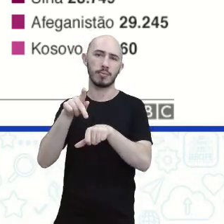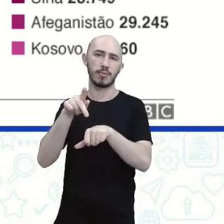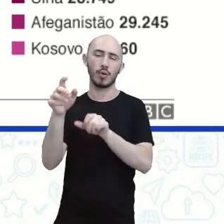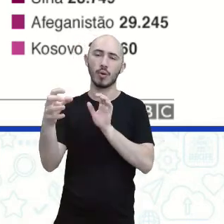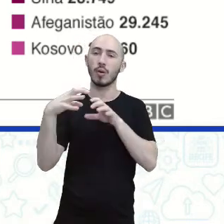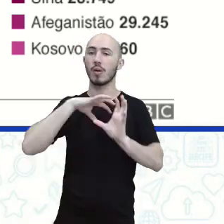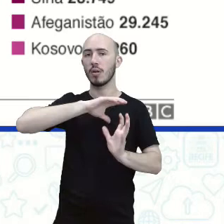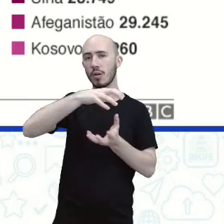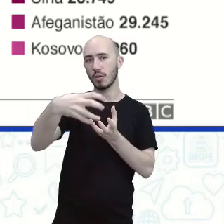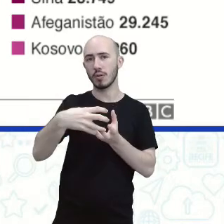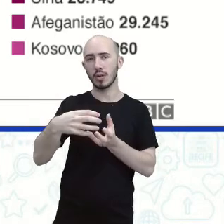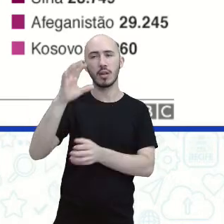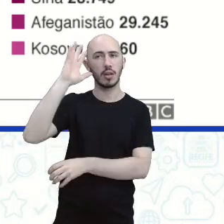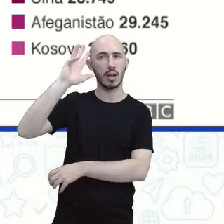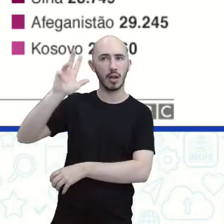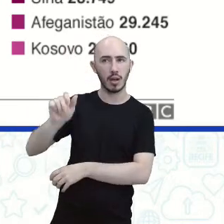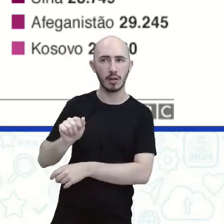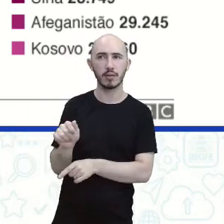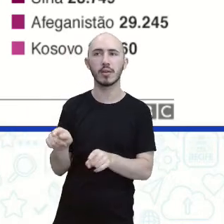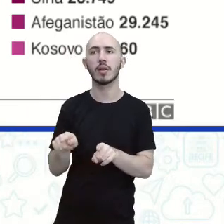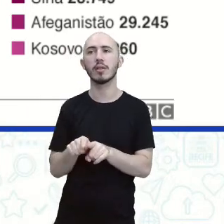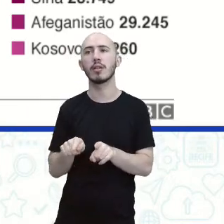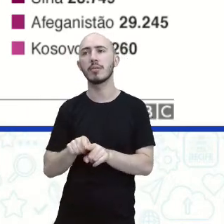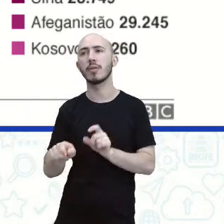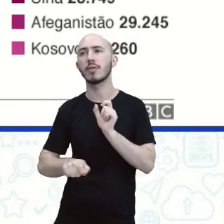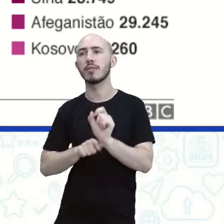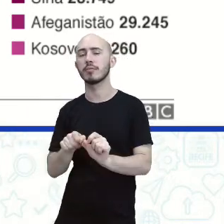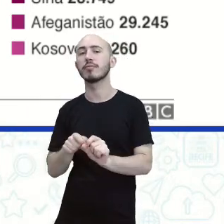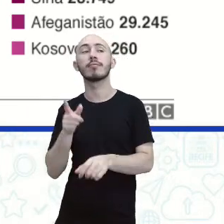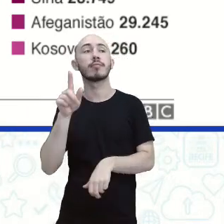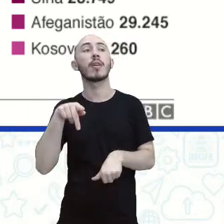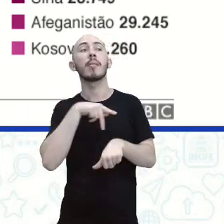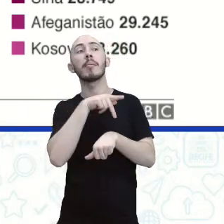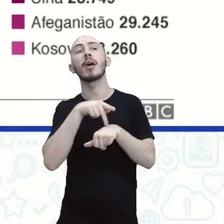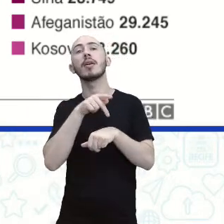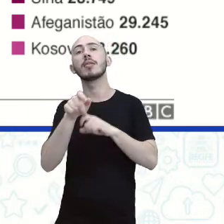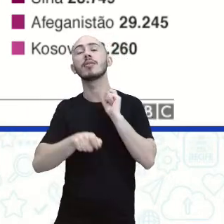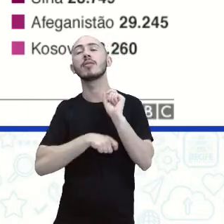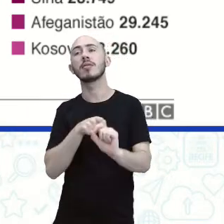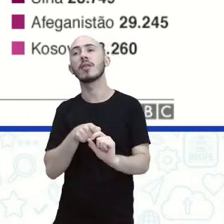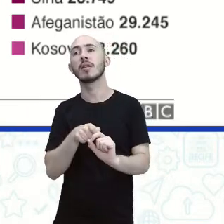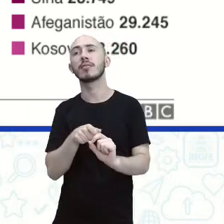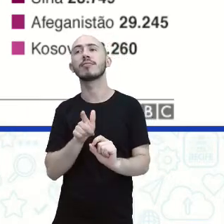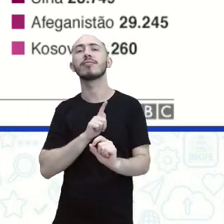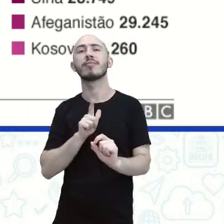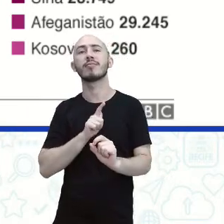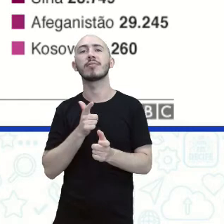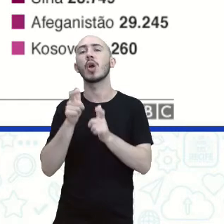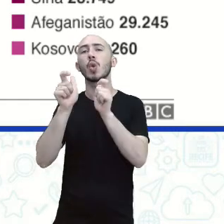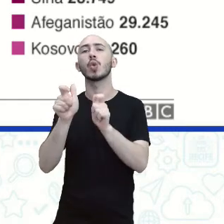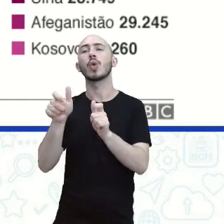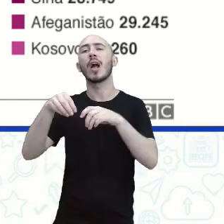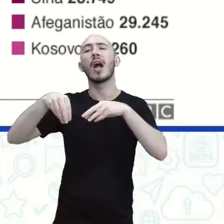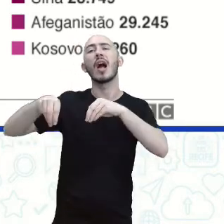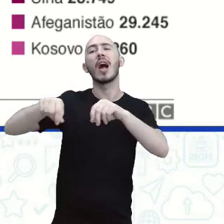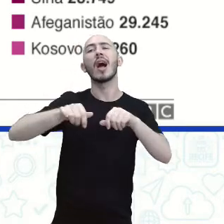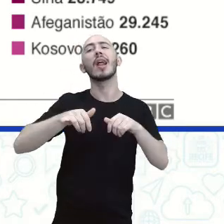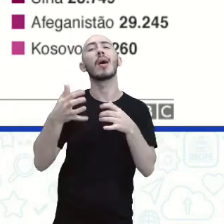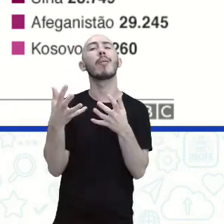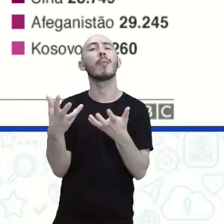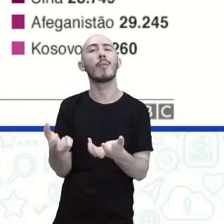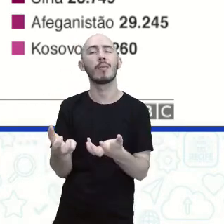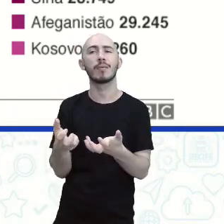Síria, Afeganistão e Paquistão. Justamente. E você pega ali que são países o quê? Abaixo lá do deserto, né? Isso. A região da